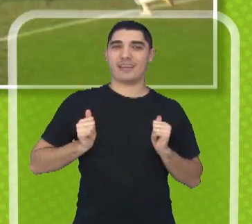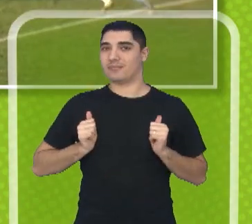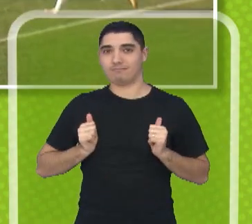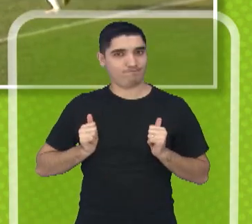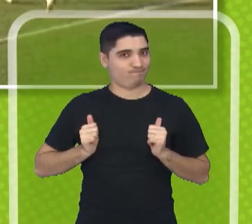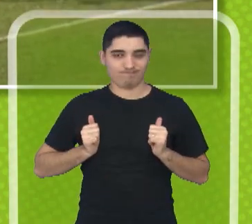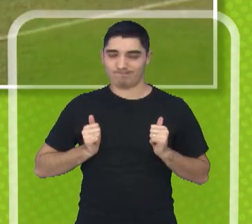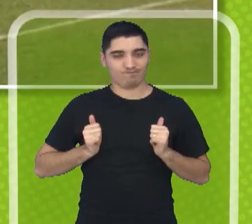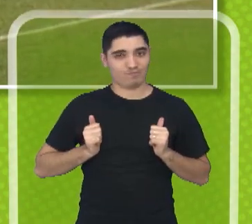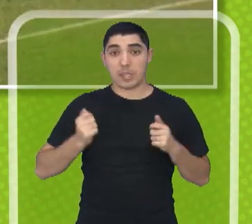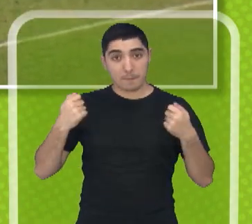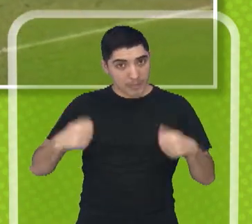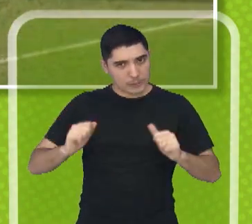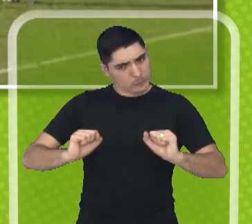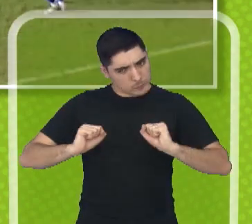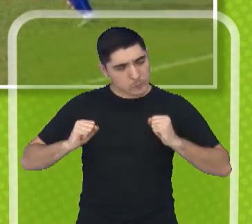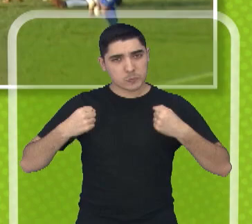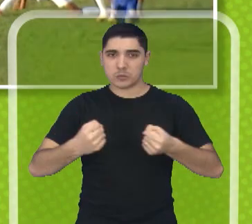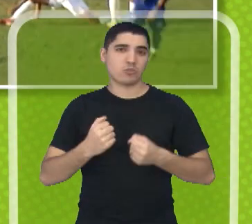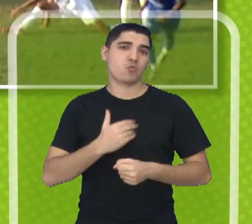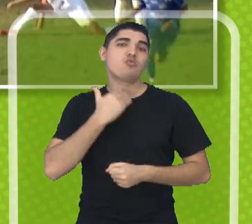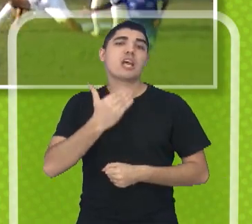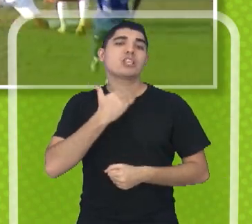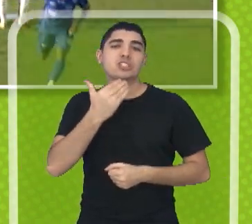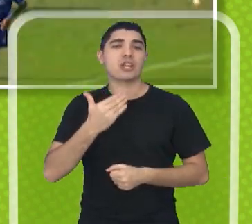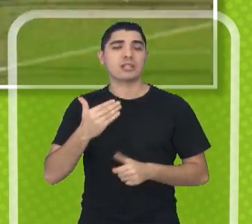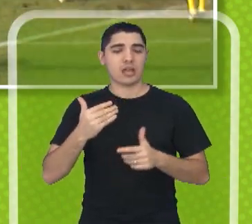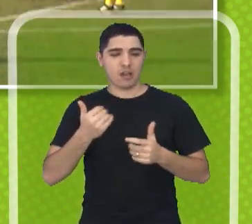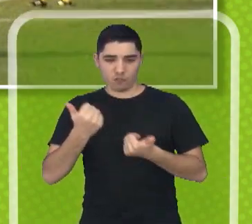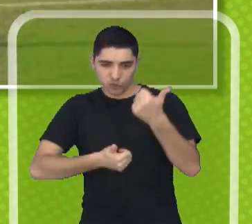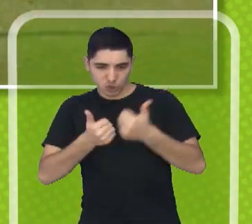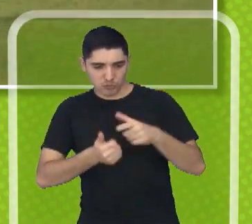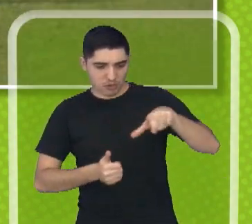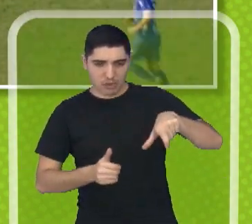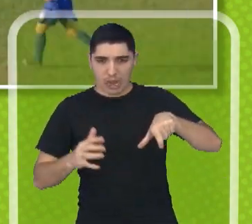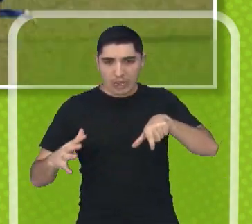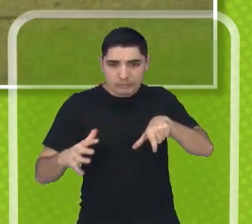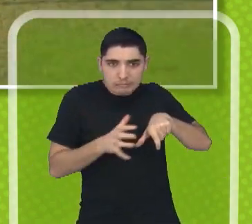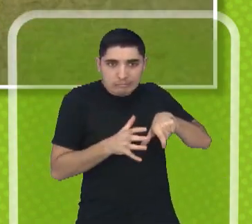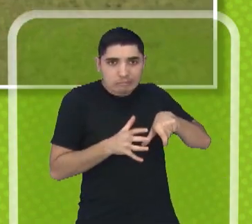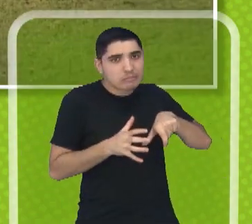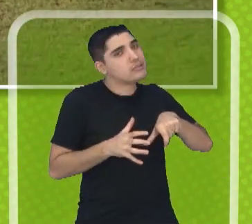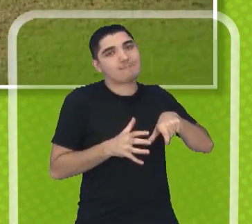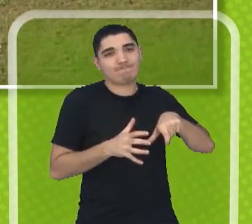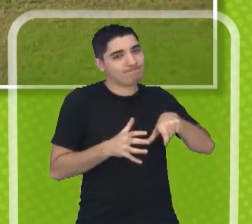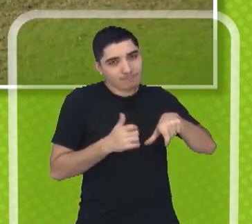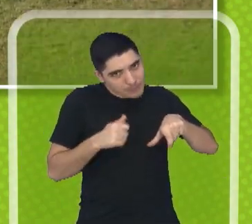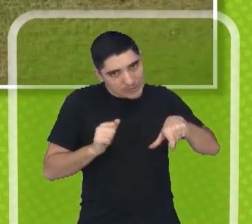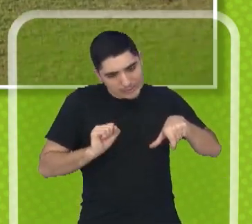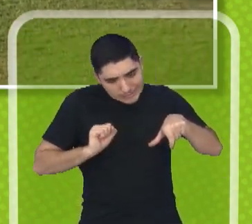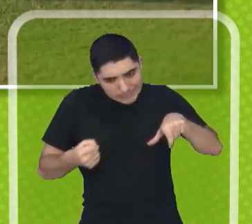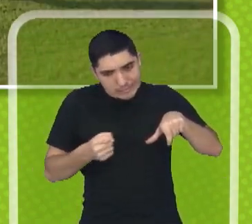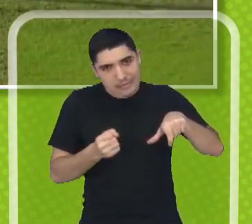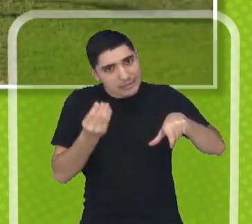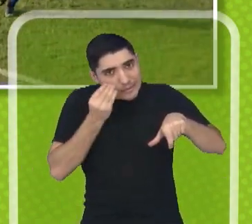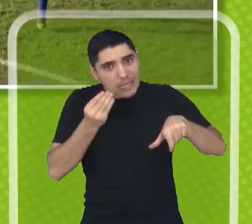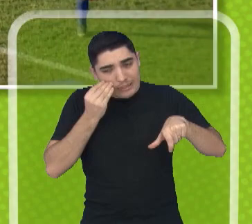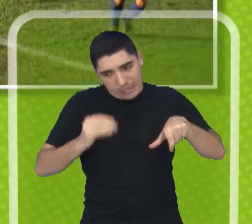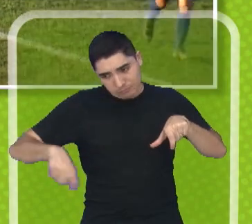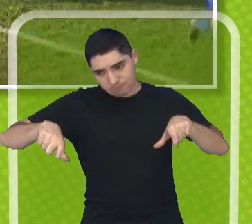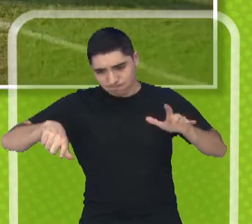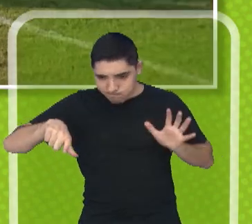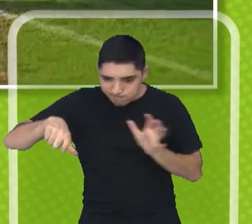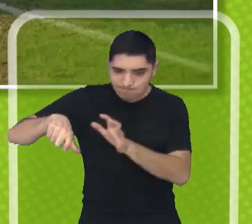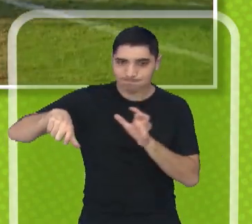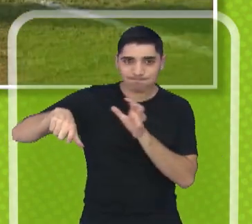não dá para ficar atrás o tempo inteiro contra um time que toca muito bem a bola assim. Acho que a gente também conseguiu jogar